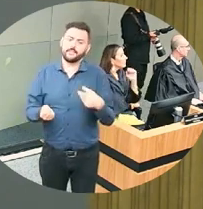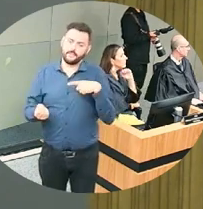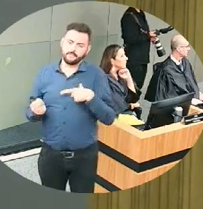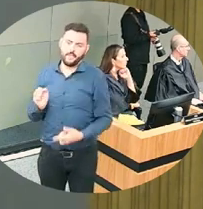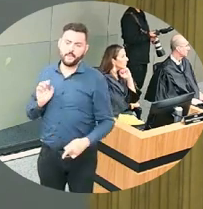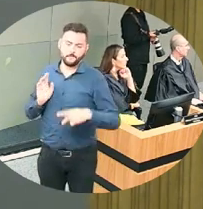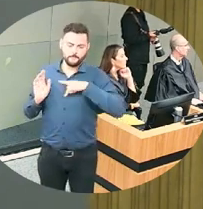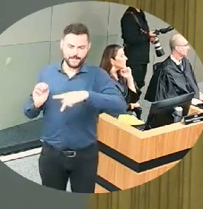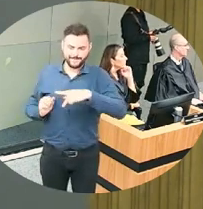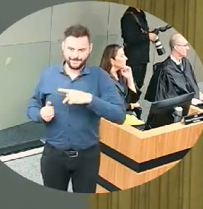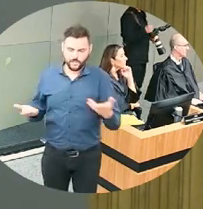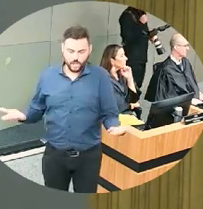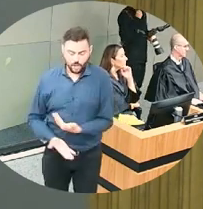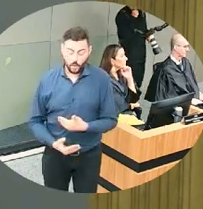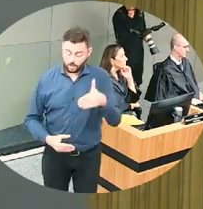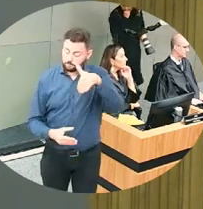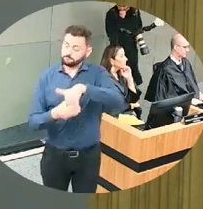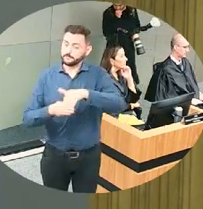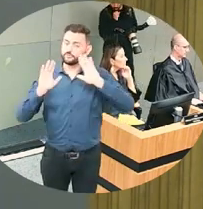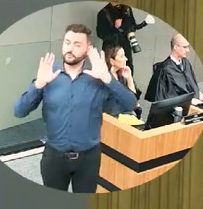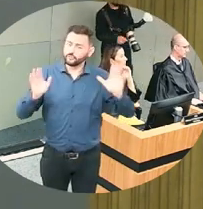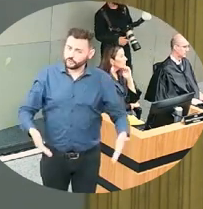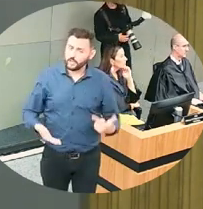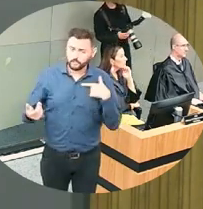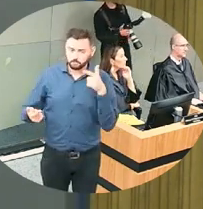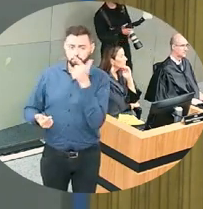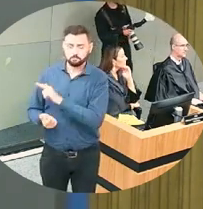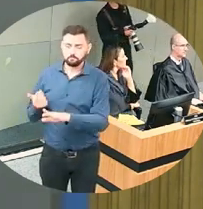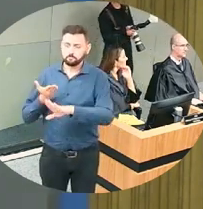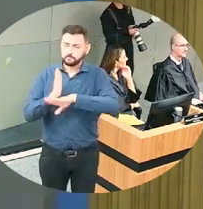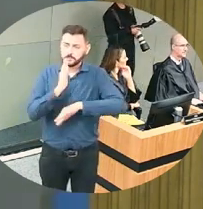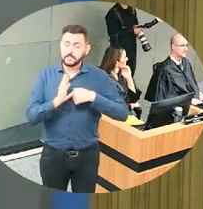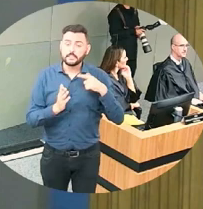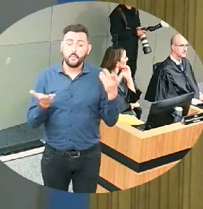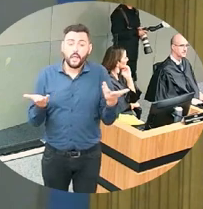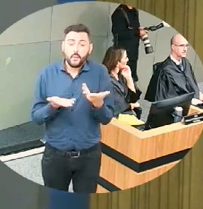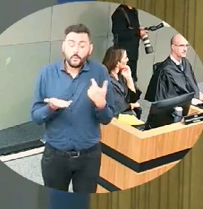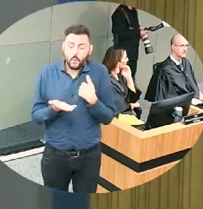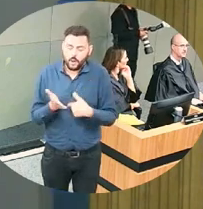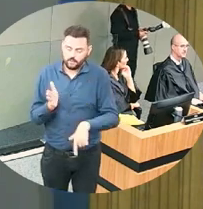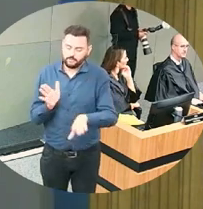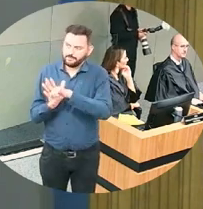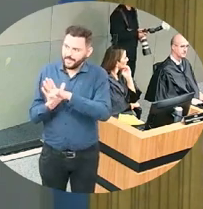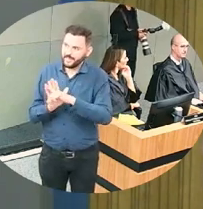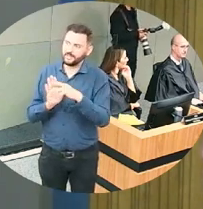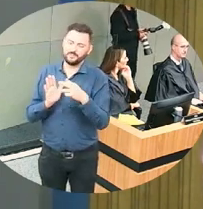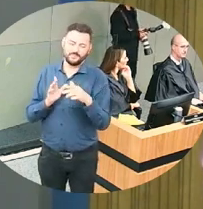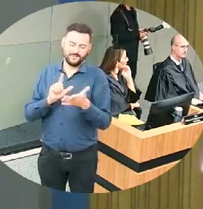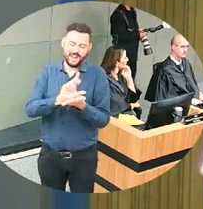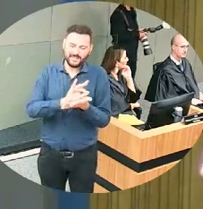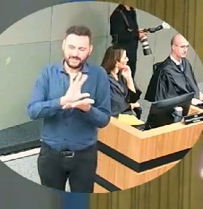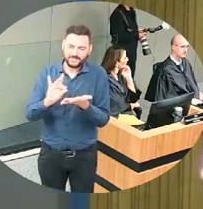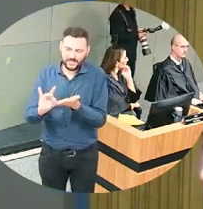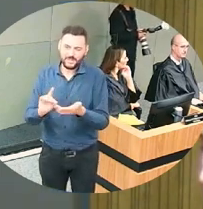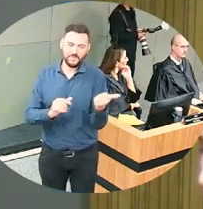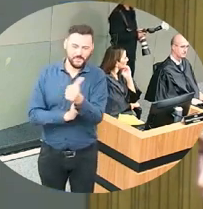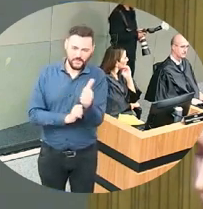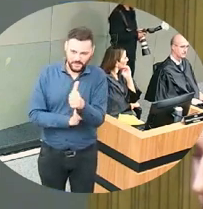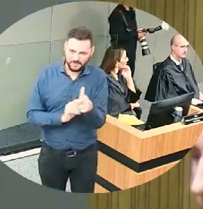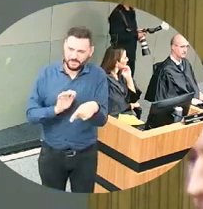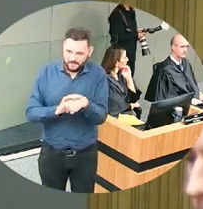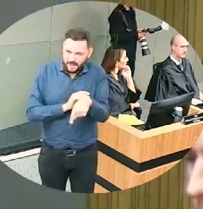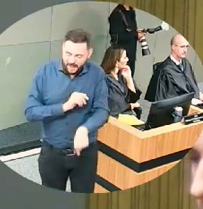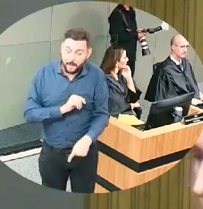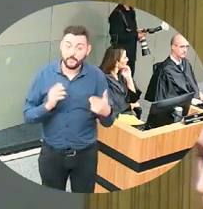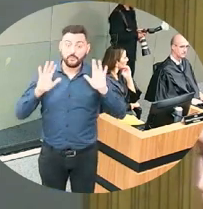exercício do cargo para o qual foi eleito na forma do artigo 11 do Regimento Interno deste tribunal autorizou